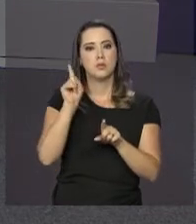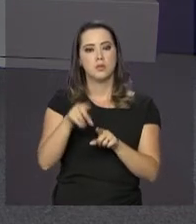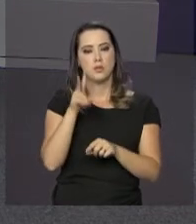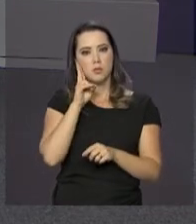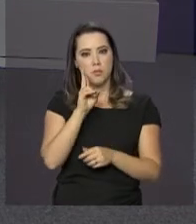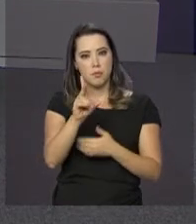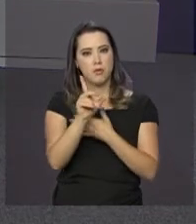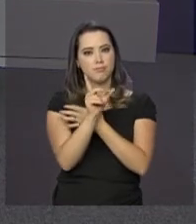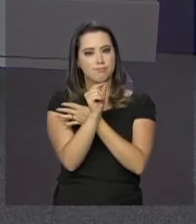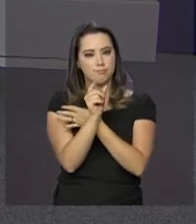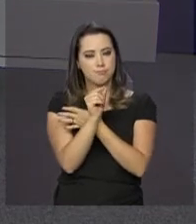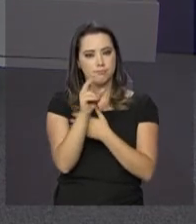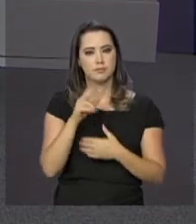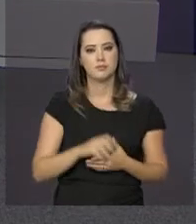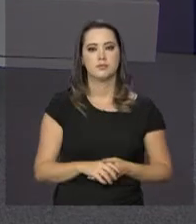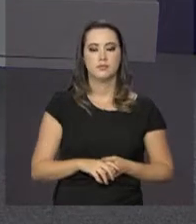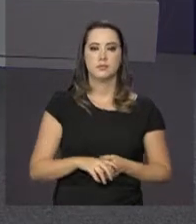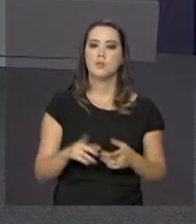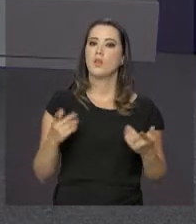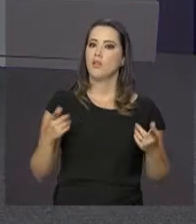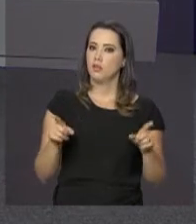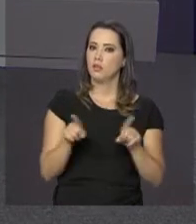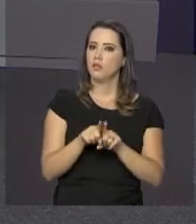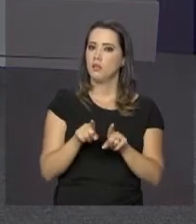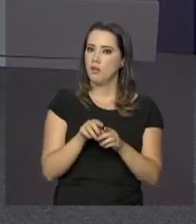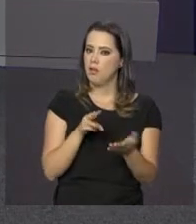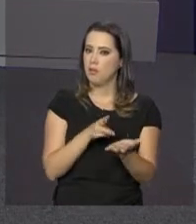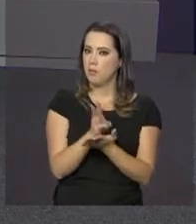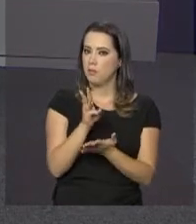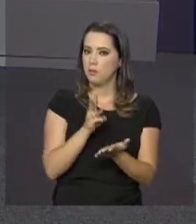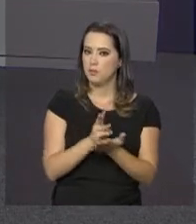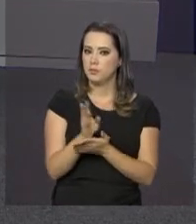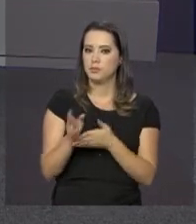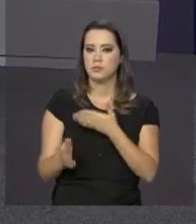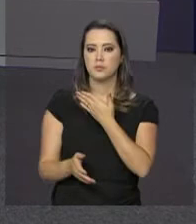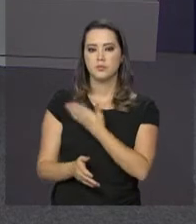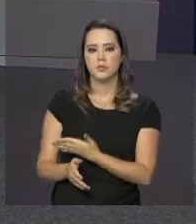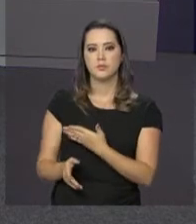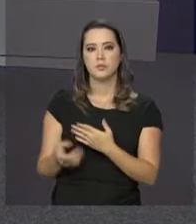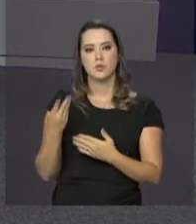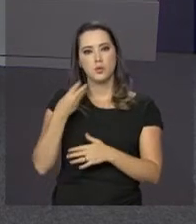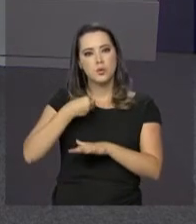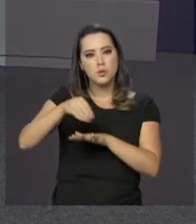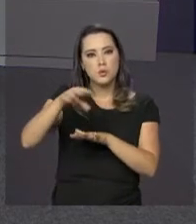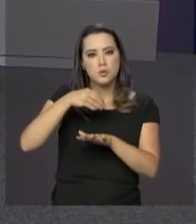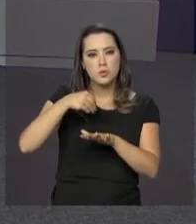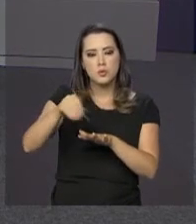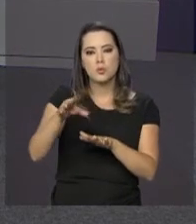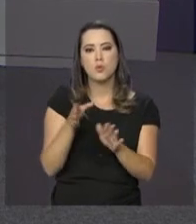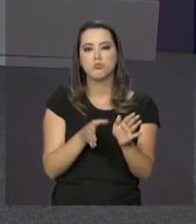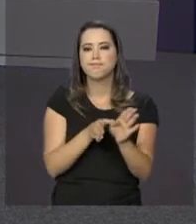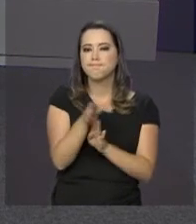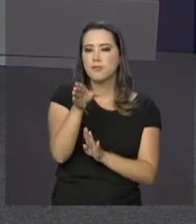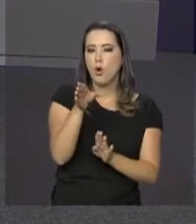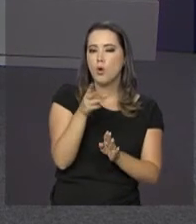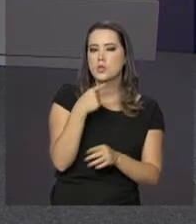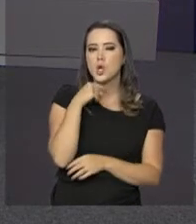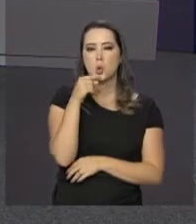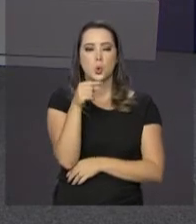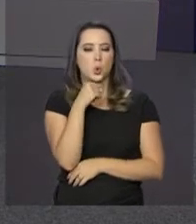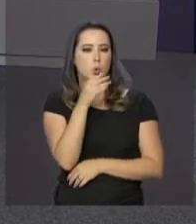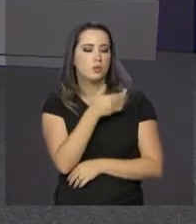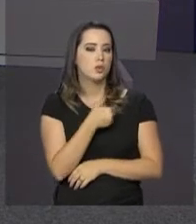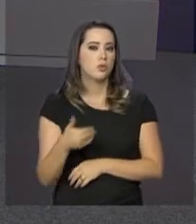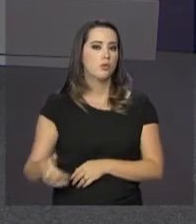seguir a nbr no twitter e tem ainda o whatsapp anote o número e mande as suas sugestões de reportagens ou dúvidas